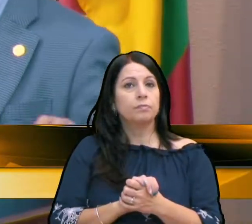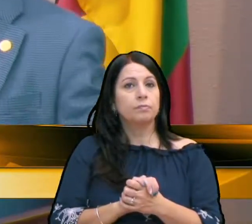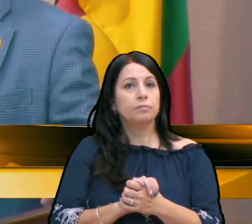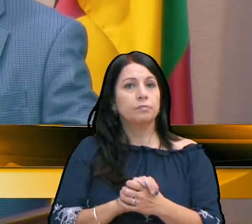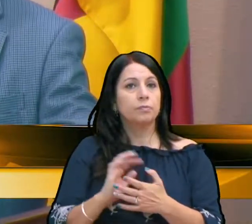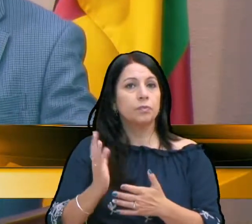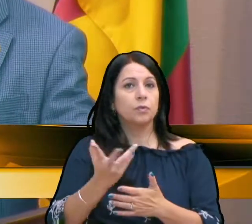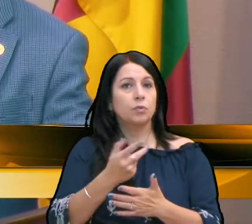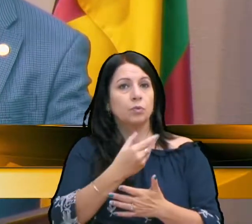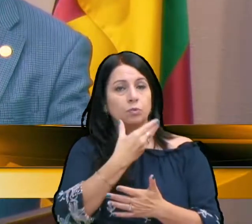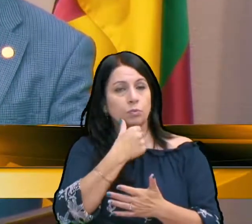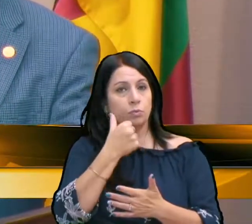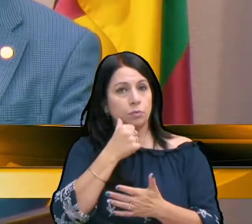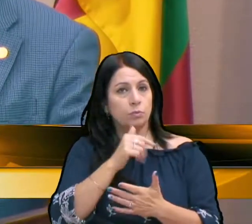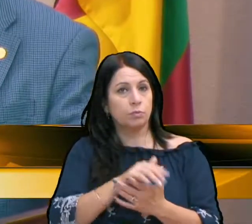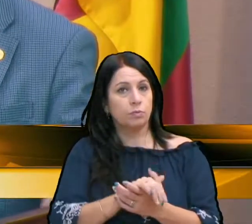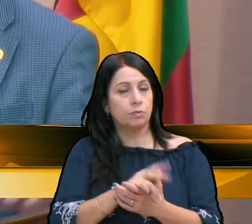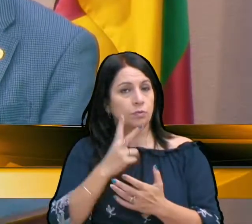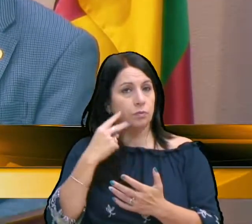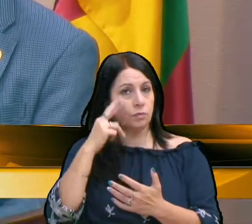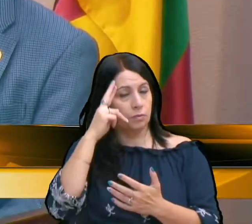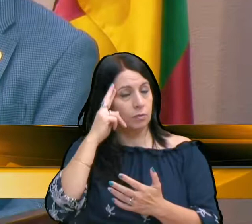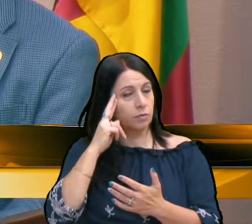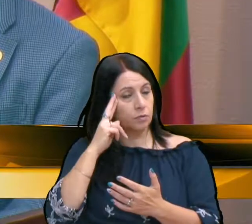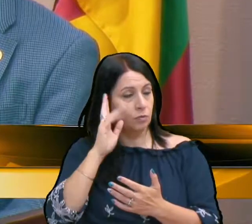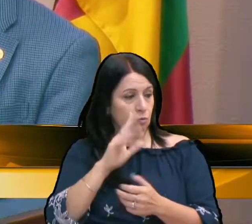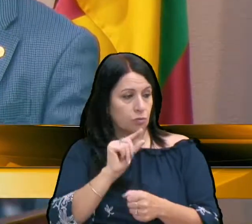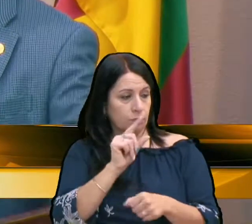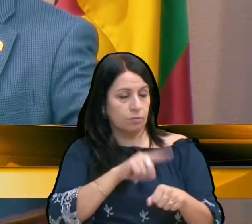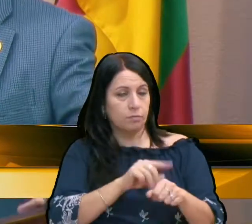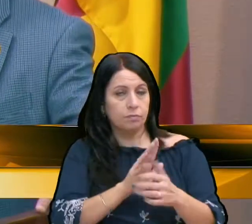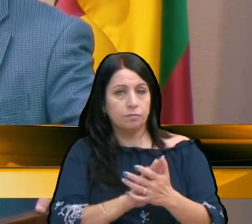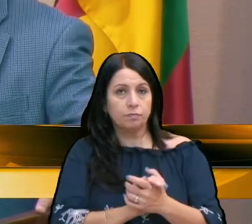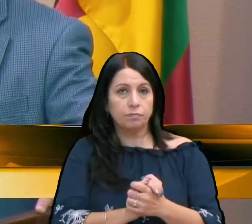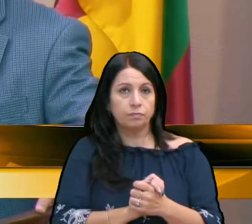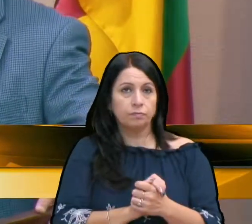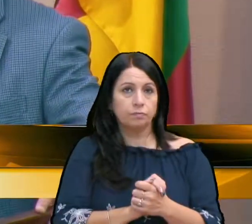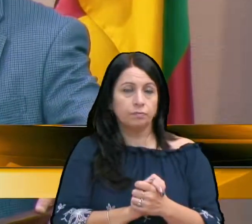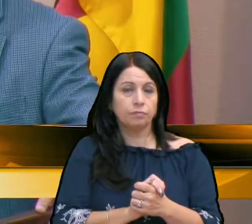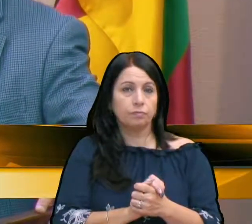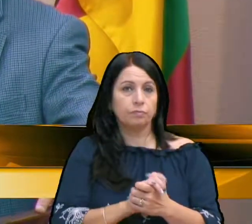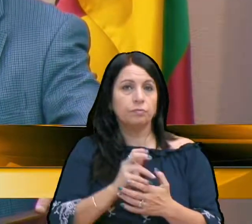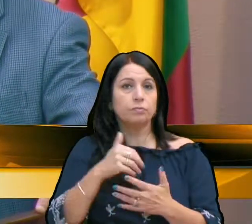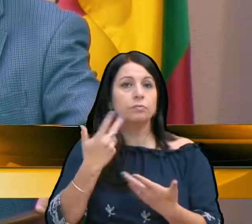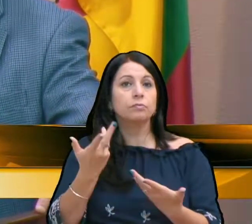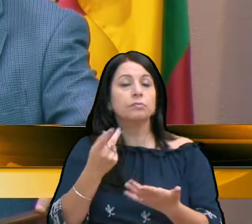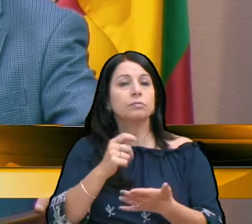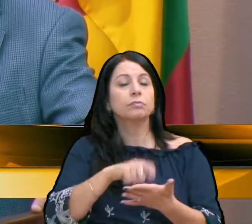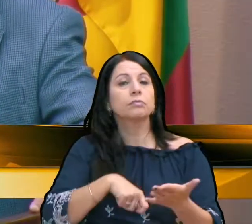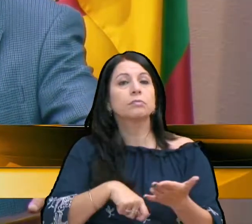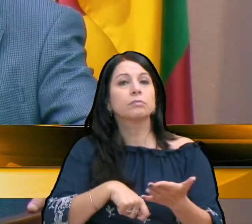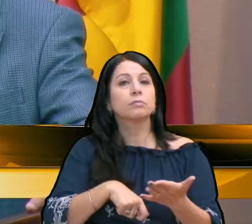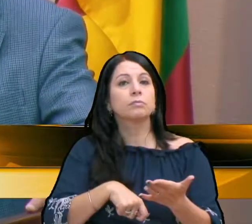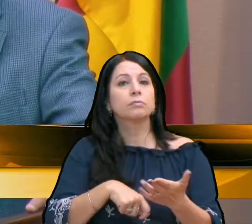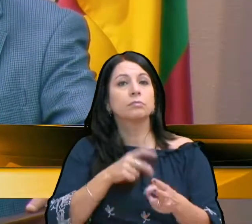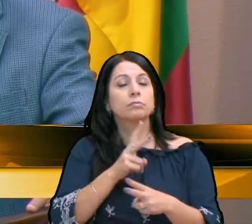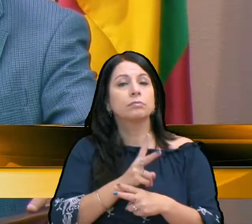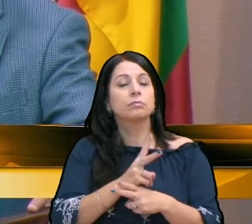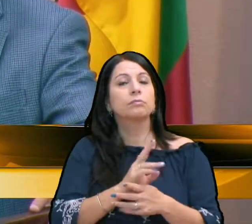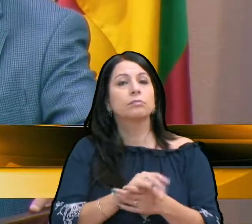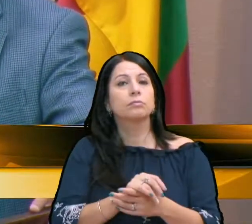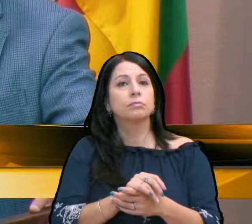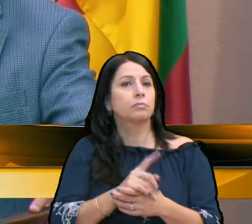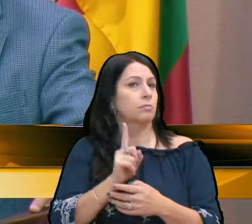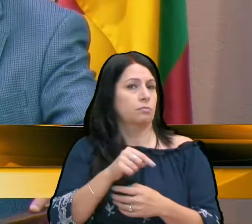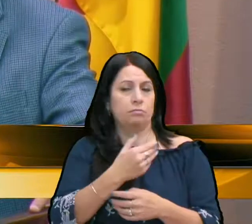Senhoras e senhores, vereador Rafael, já lhe passo a palavra. Quem assina essas cedências?